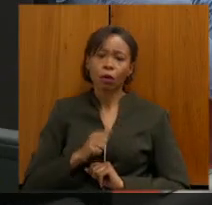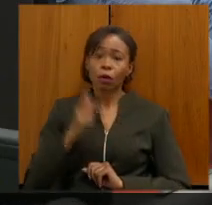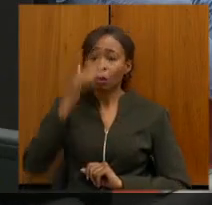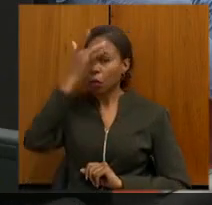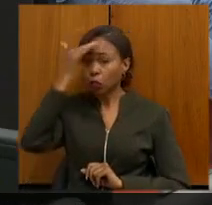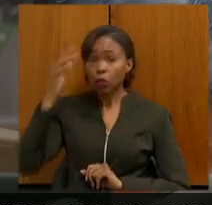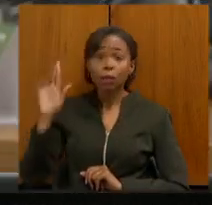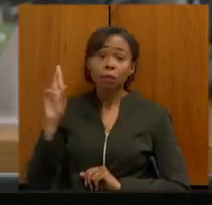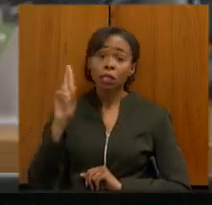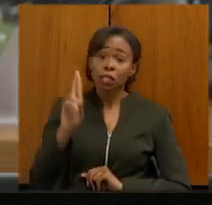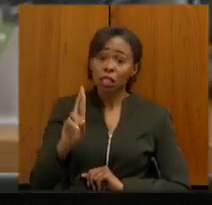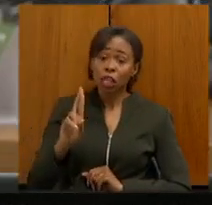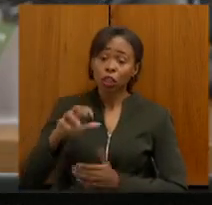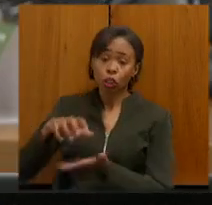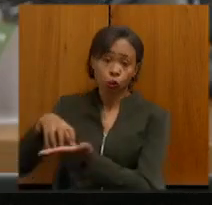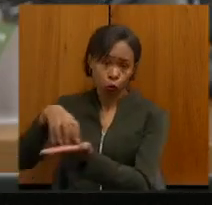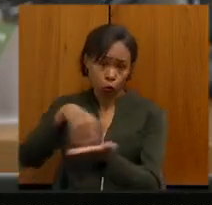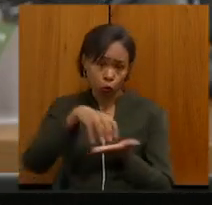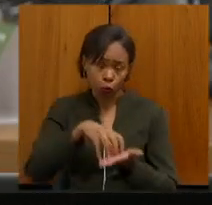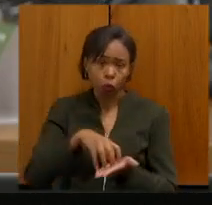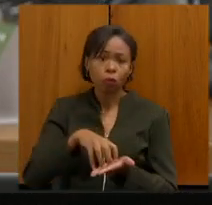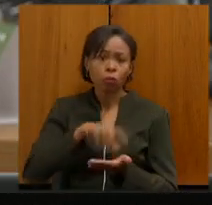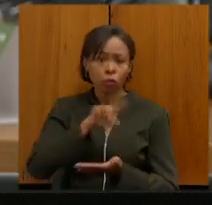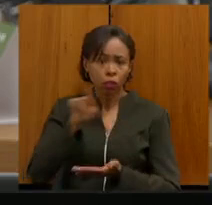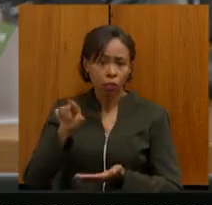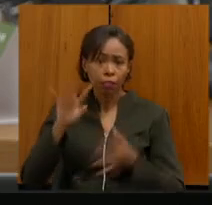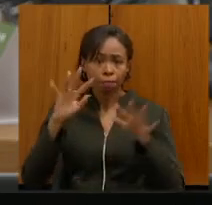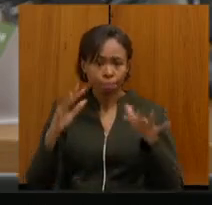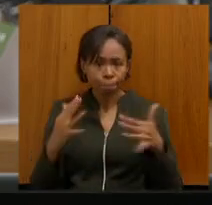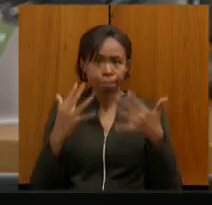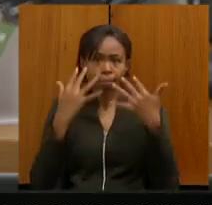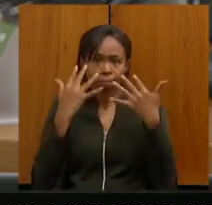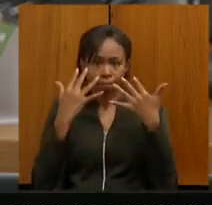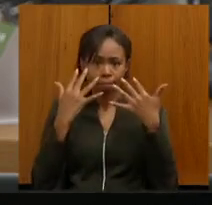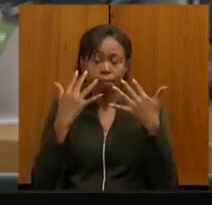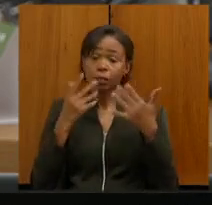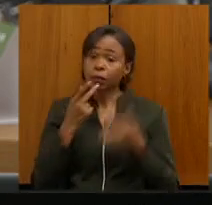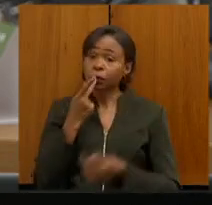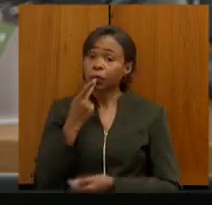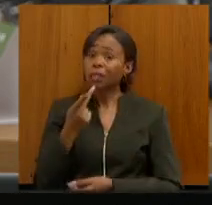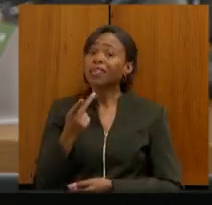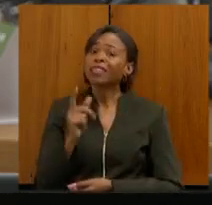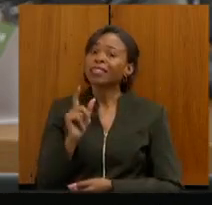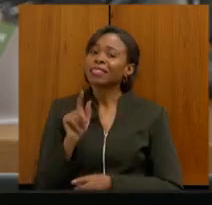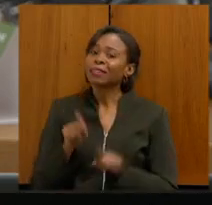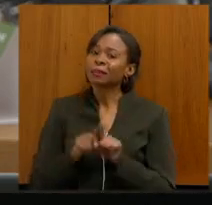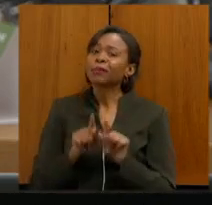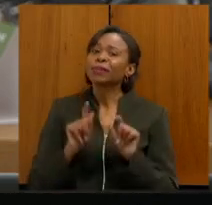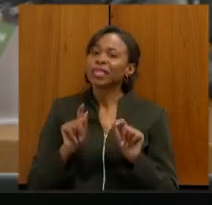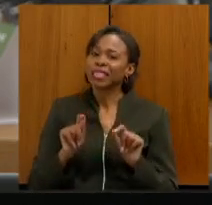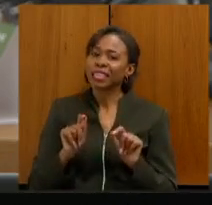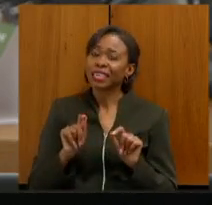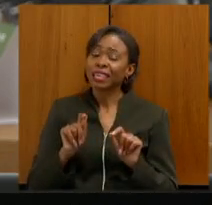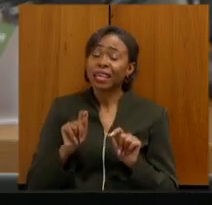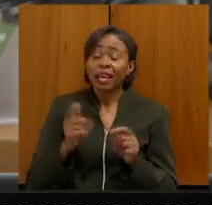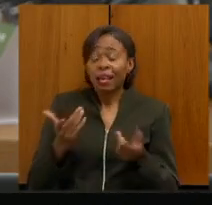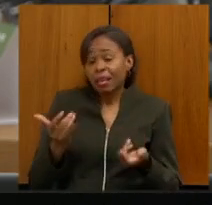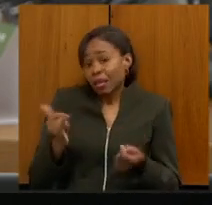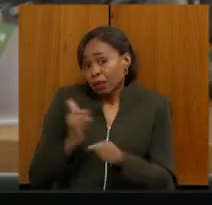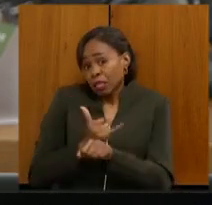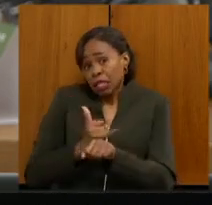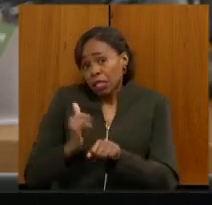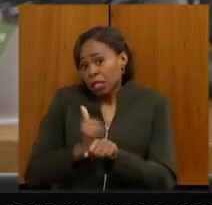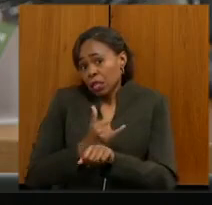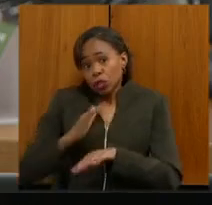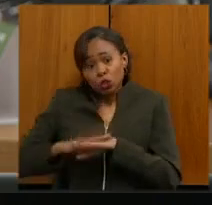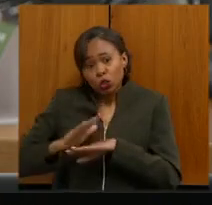de órgãos quem está nos ouvindo e dizer que esse é um pouco o meio e a forma que a gente tem